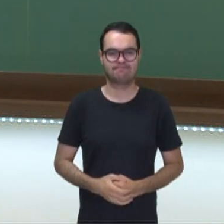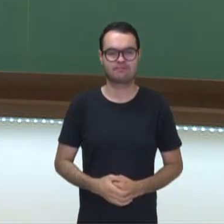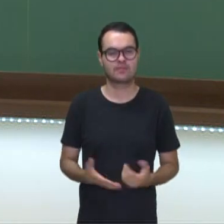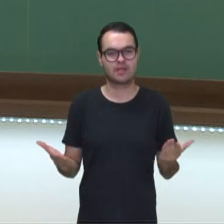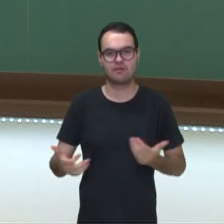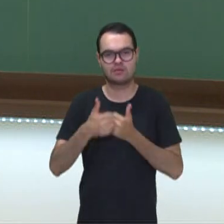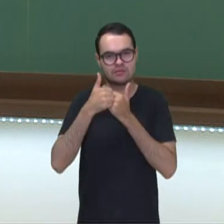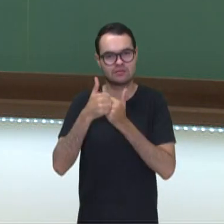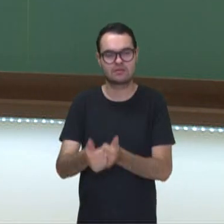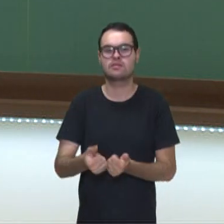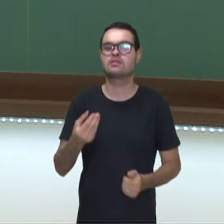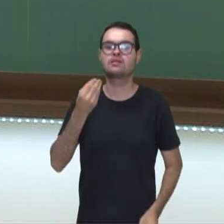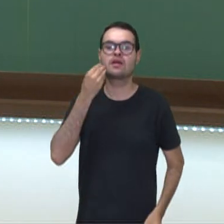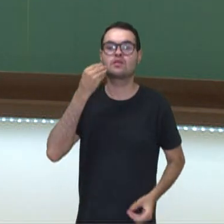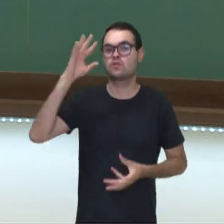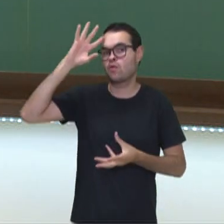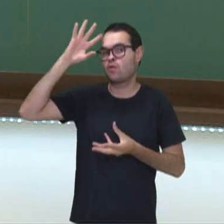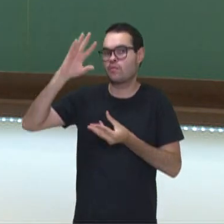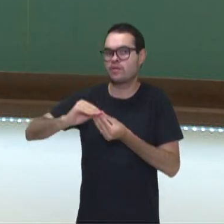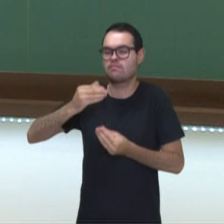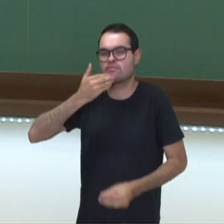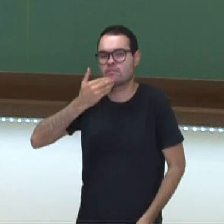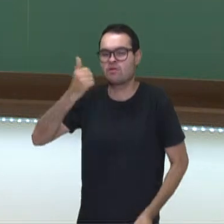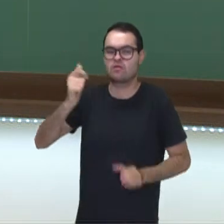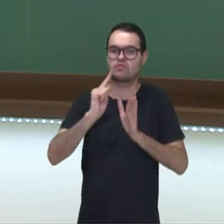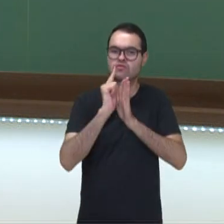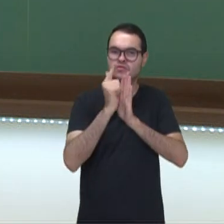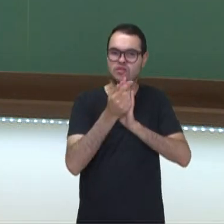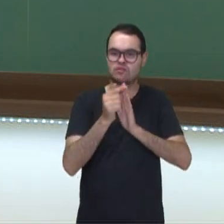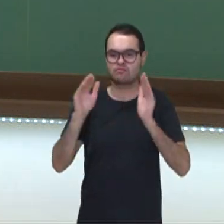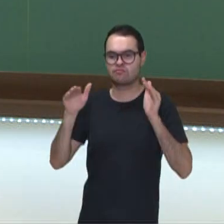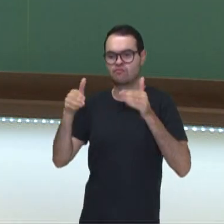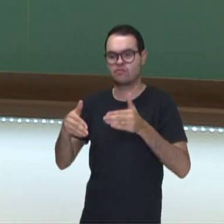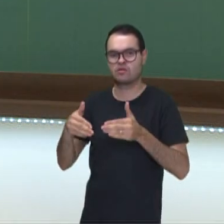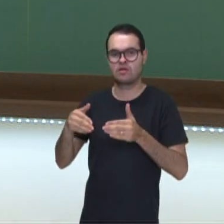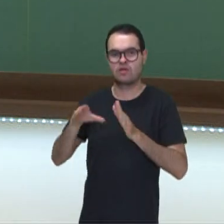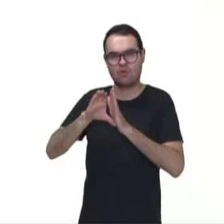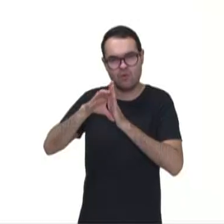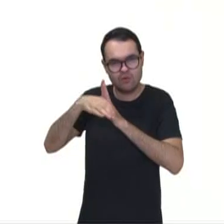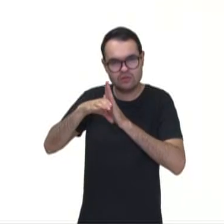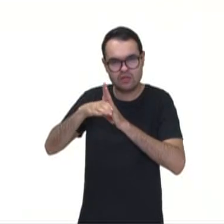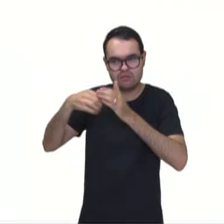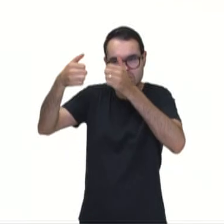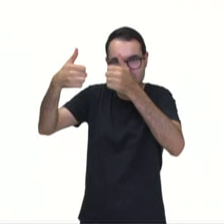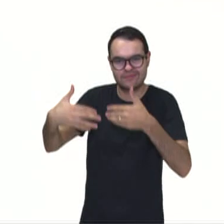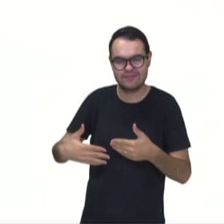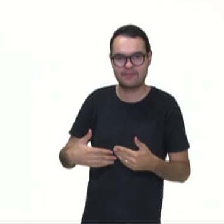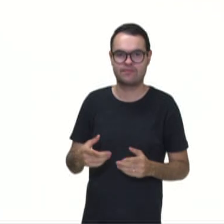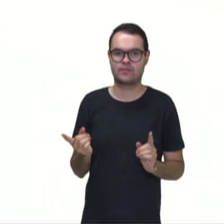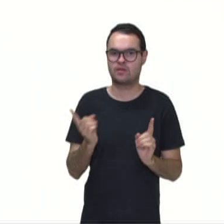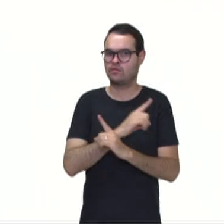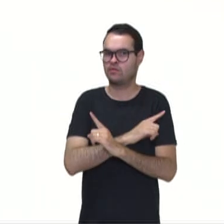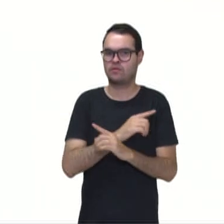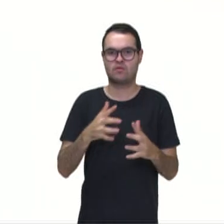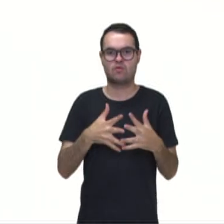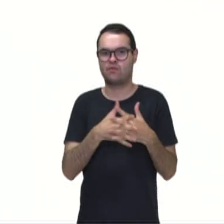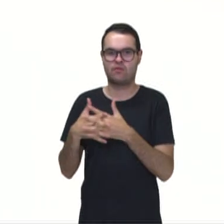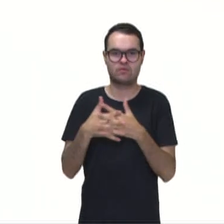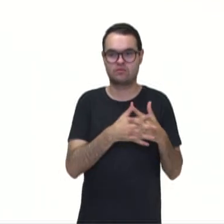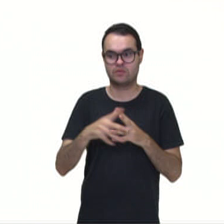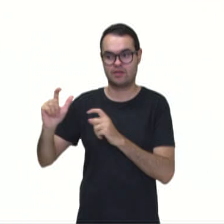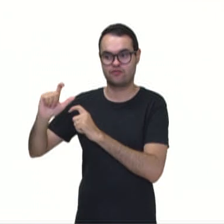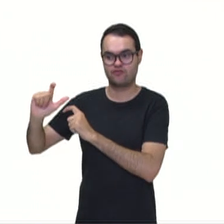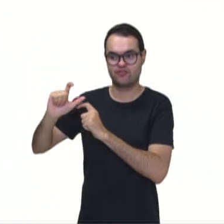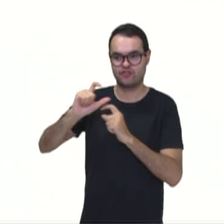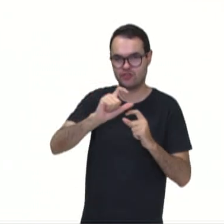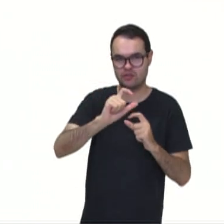agora tentando compreender melhor esse gênero, do ponto de vista teórico, conceitual. Não confunda a tirinha com charge, há uma